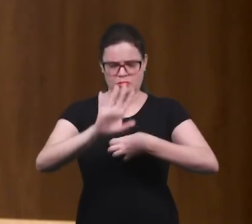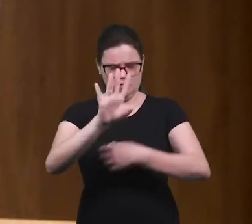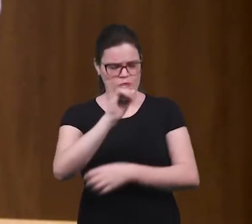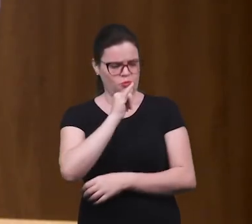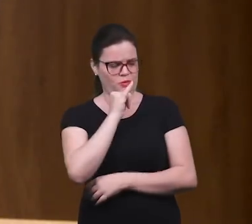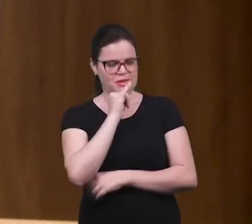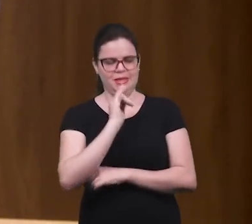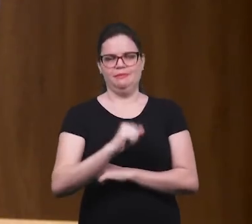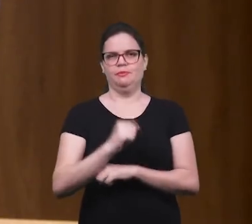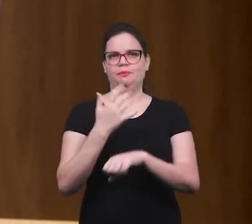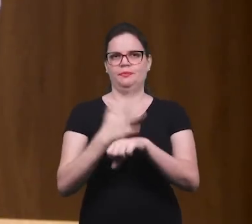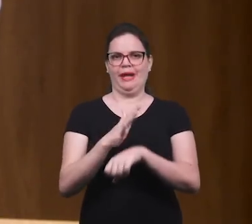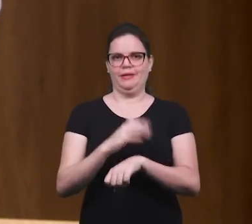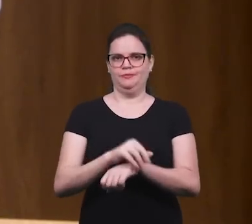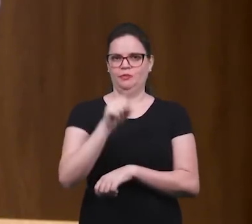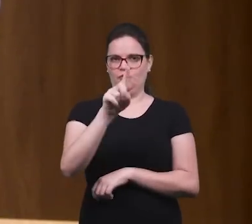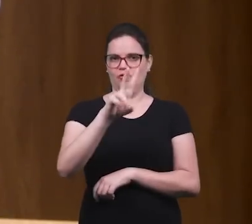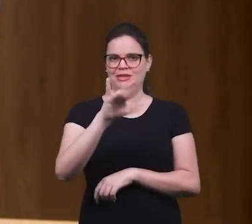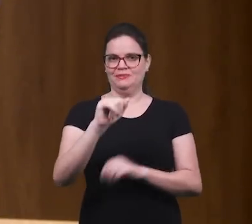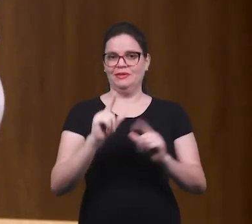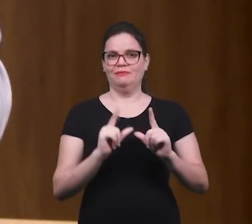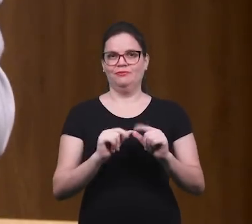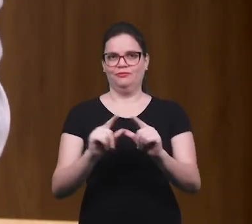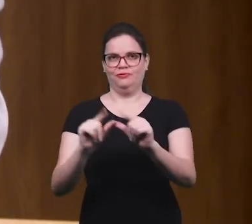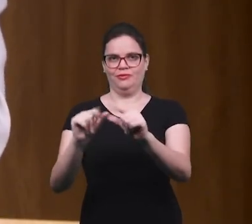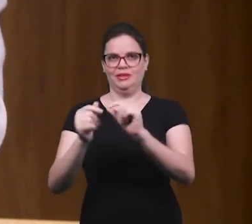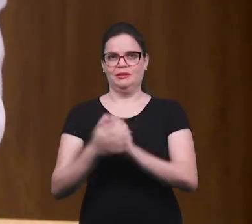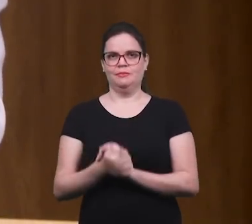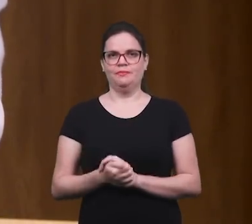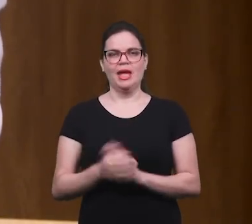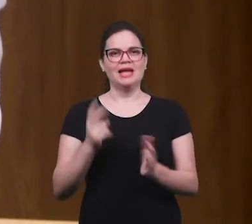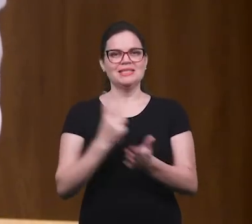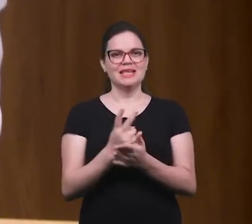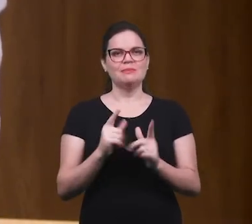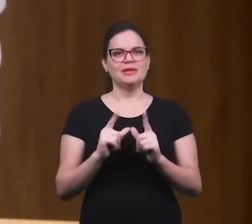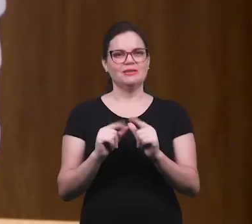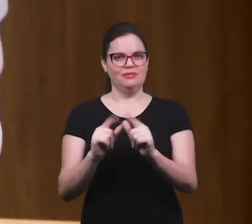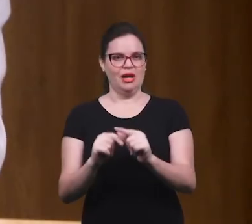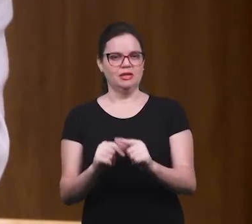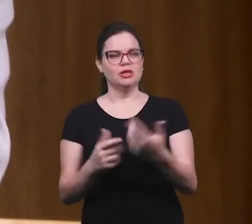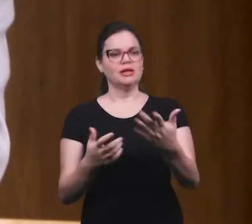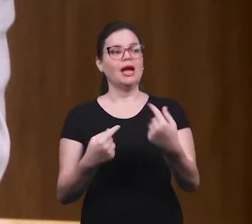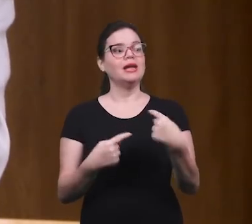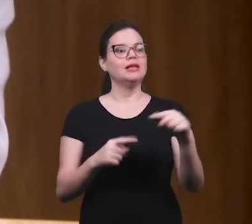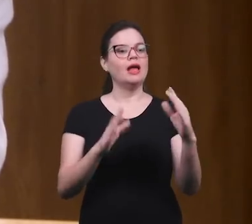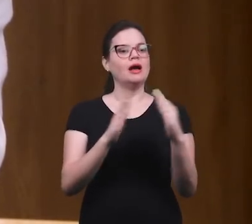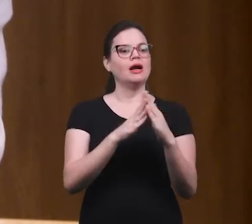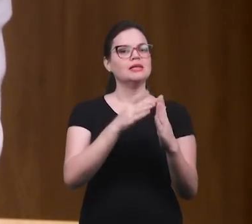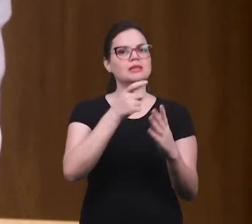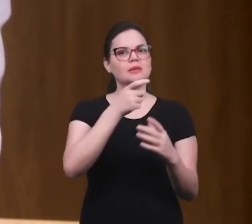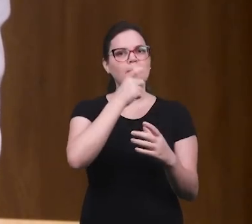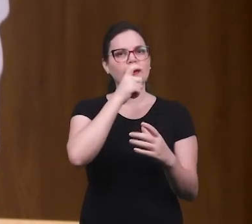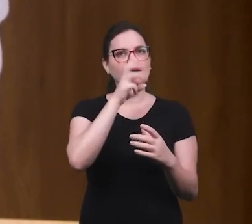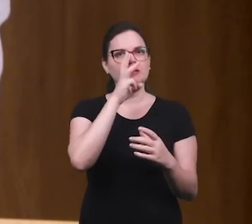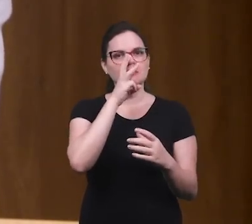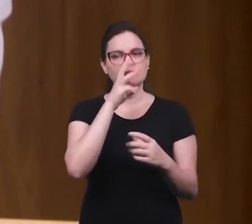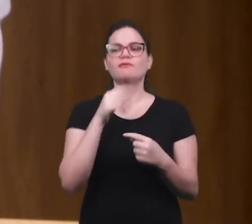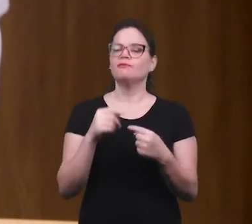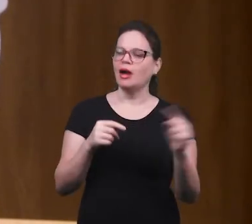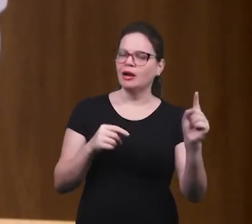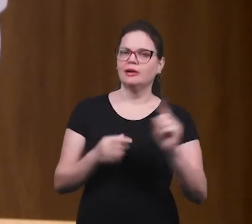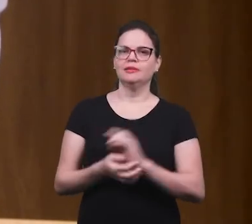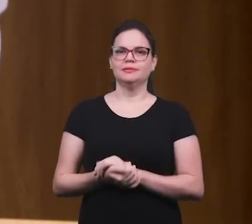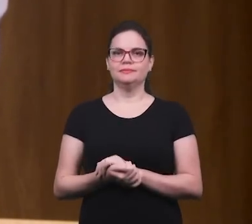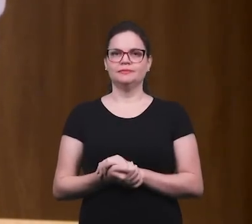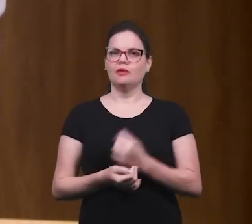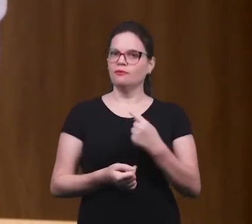agora? Você vai fazer uma viagem. Ela anda a viagem, quer passar para ver os pais. Passe. Porque ela vai viajar